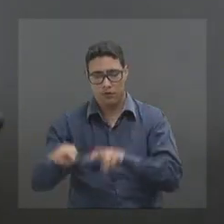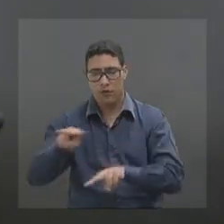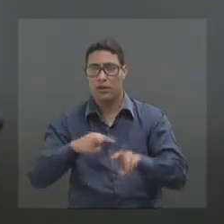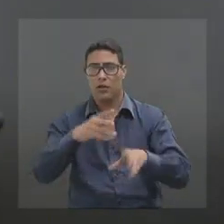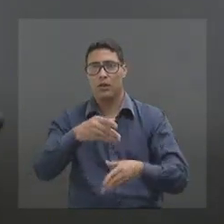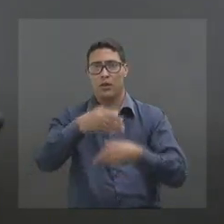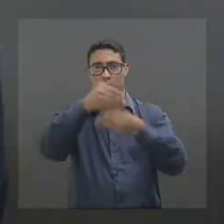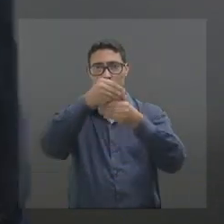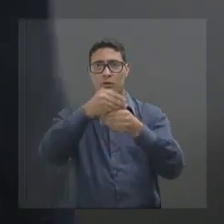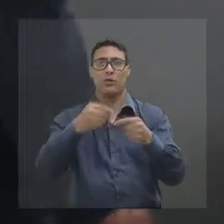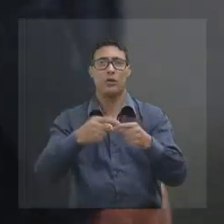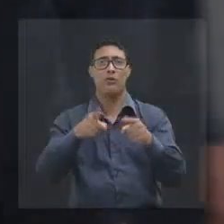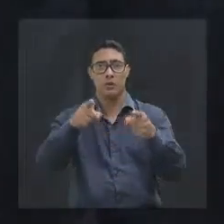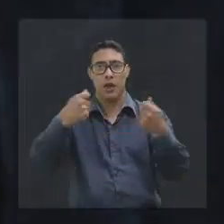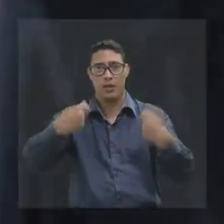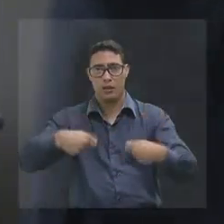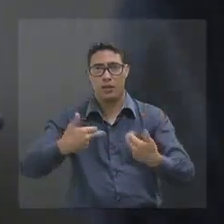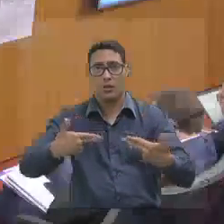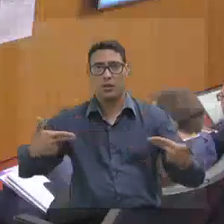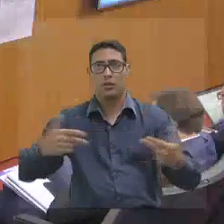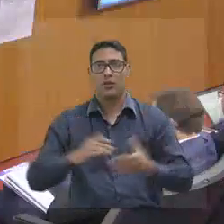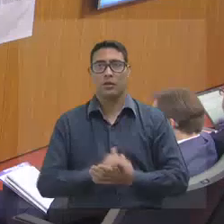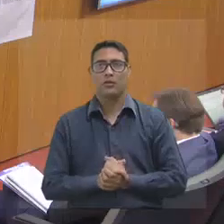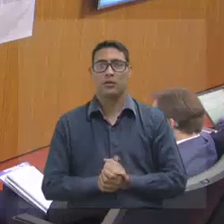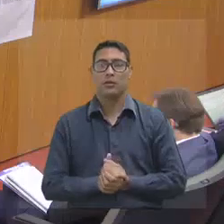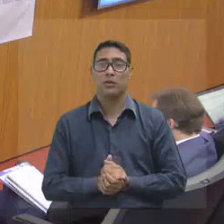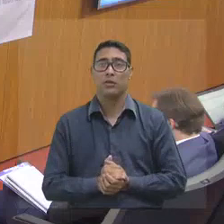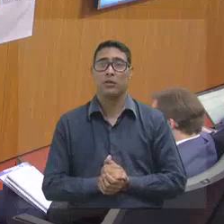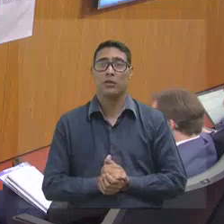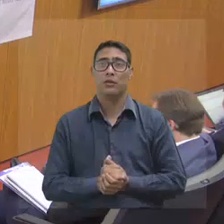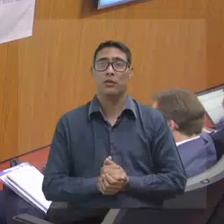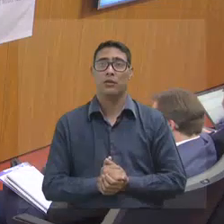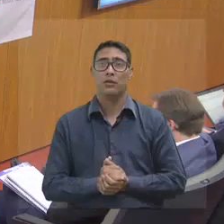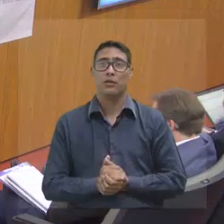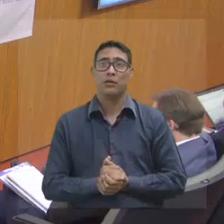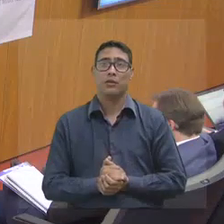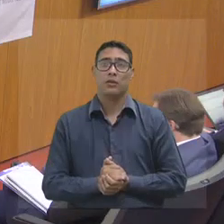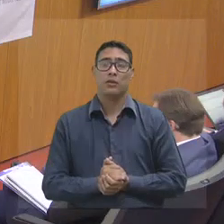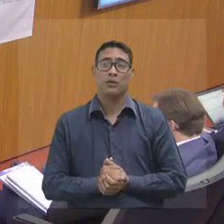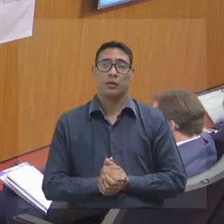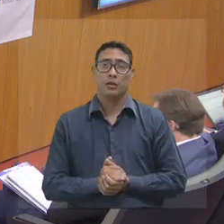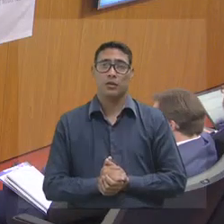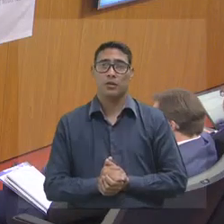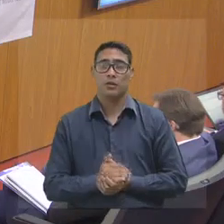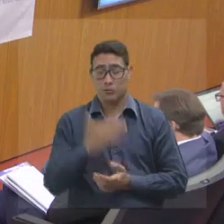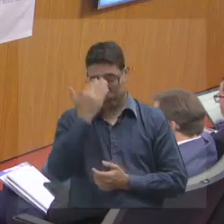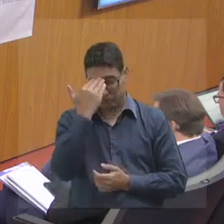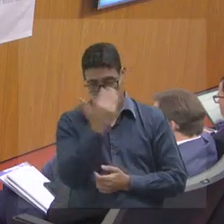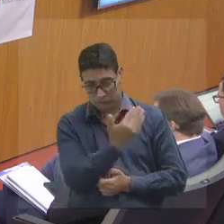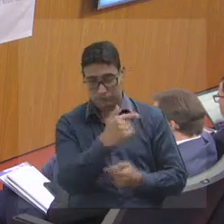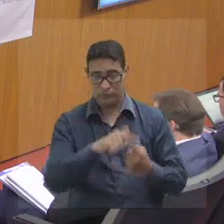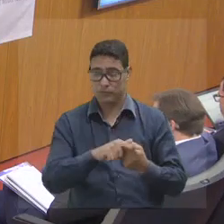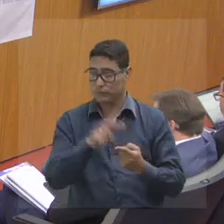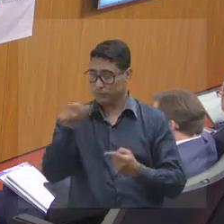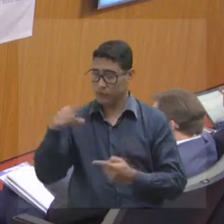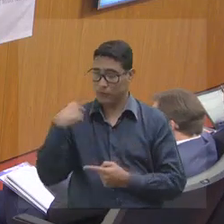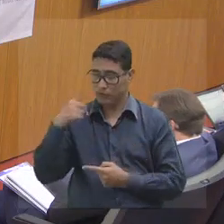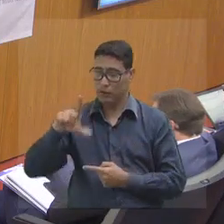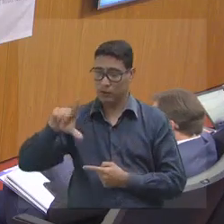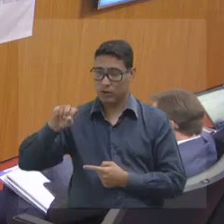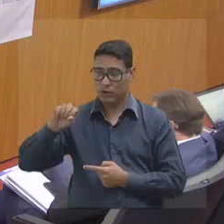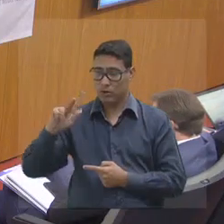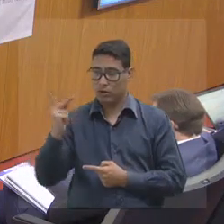caso seja necessário Muito obrigado pelas suas considerações deputada Lohana